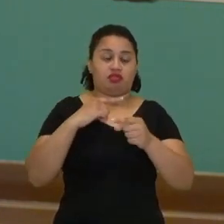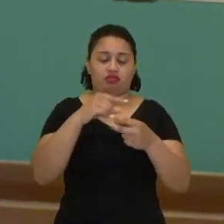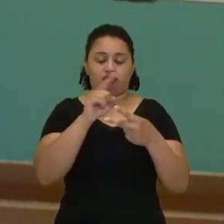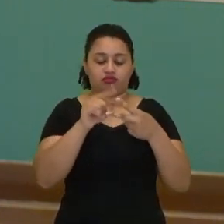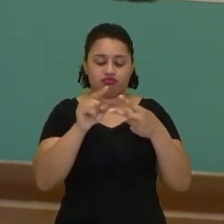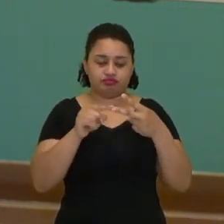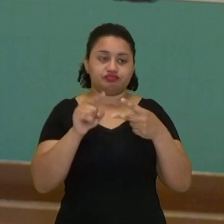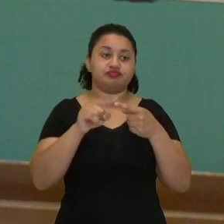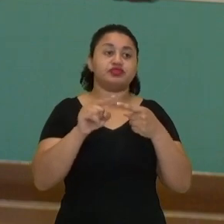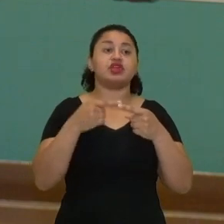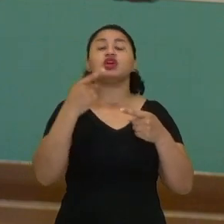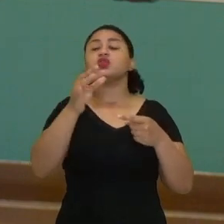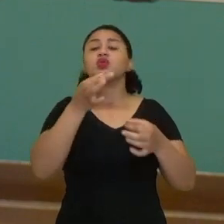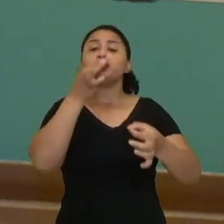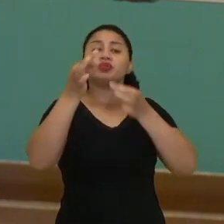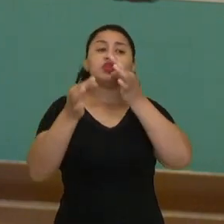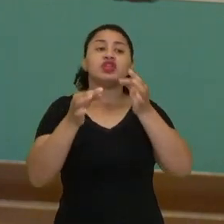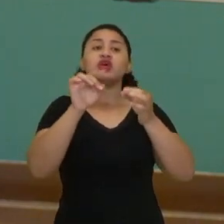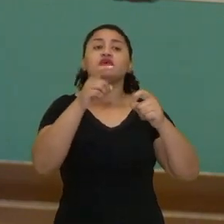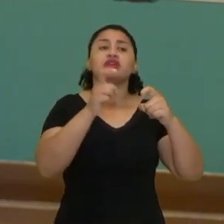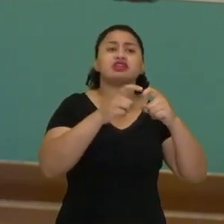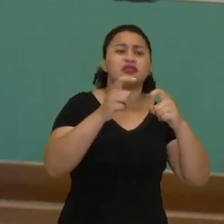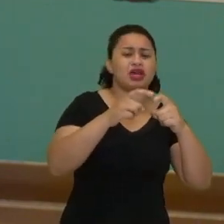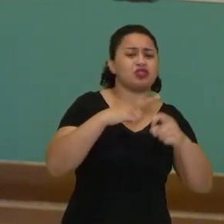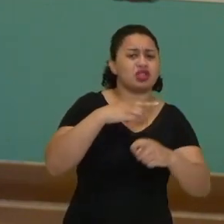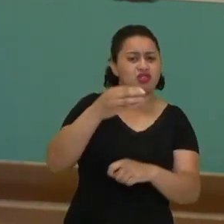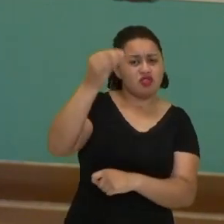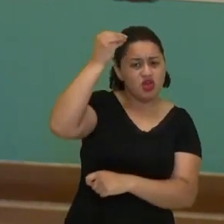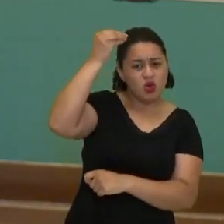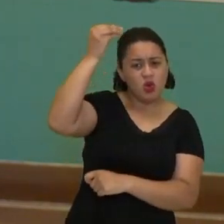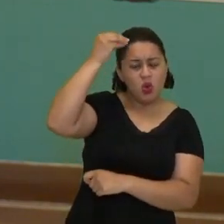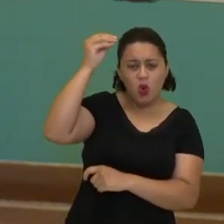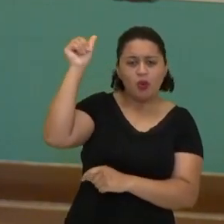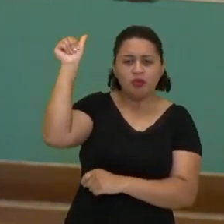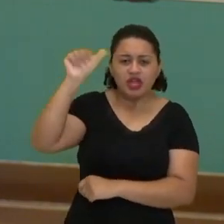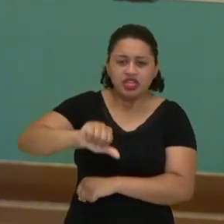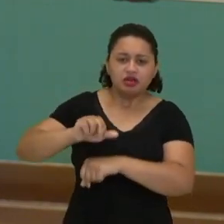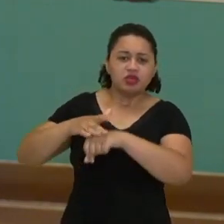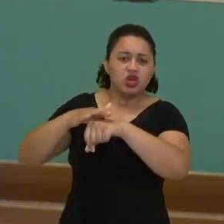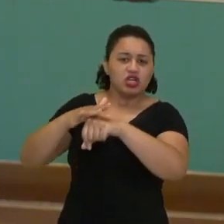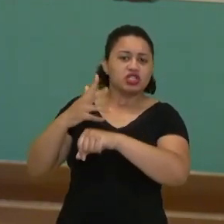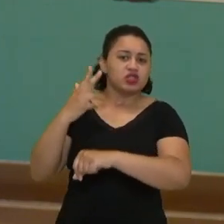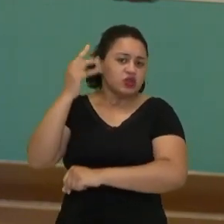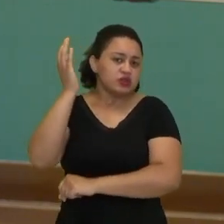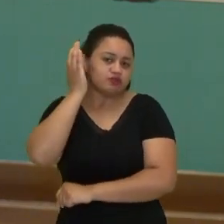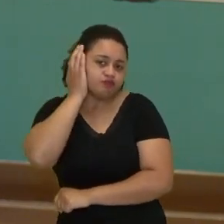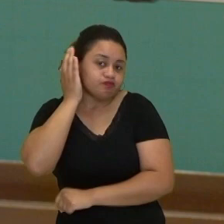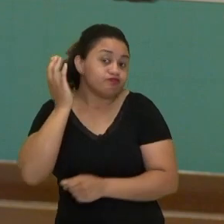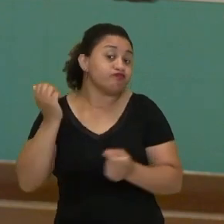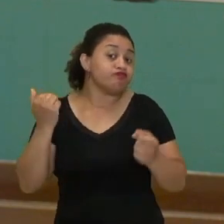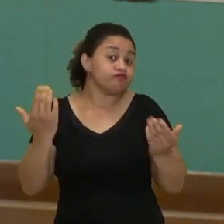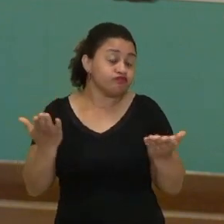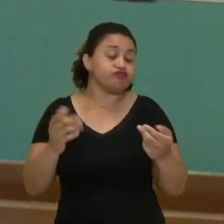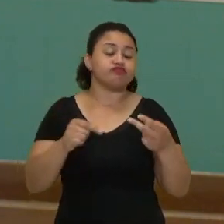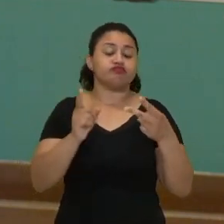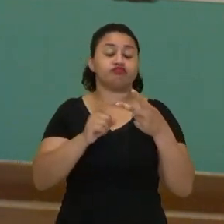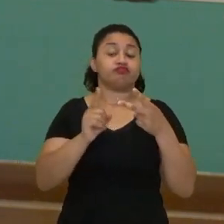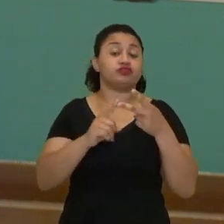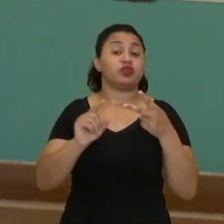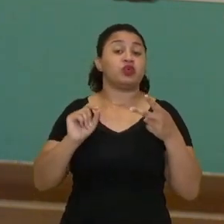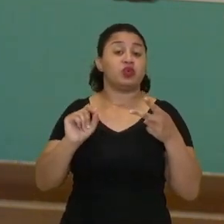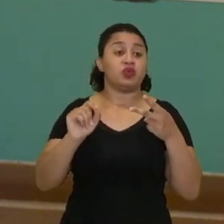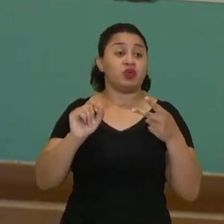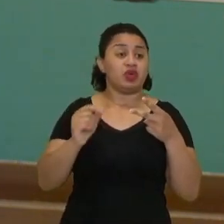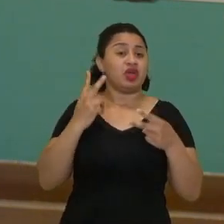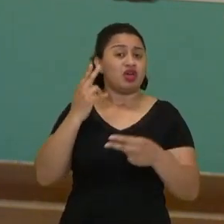Em seu ponto de vista, Dr. Gachet teve culpa no agravamento da doença de Van Gogh? Segunda provocação, Van